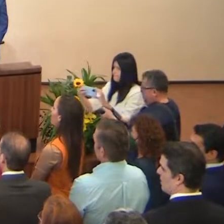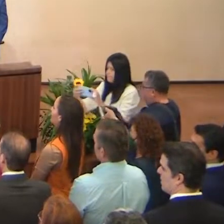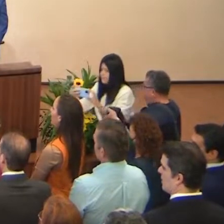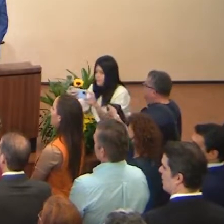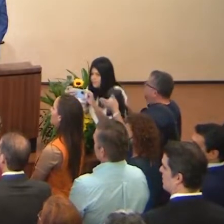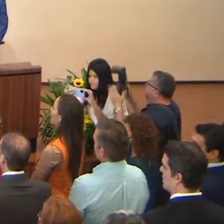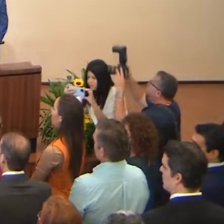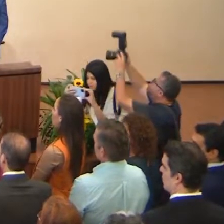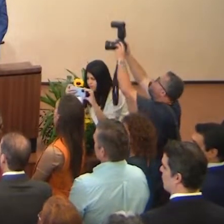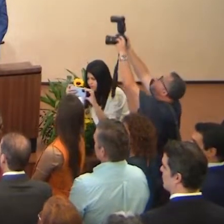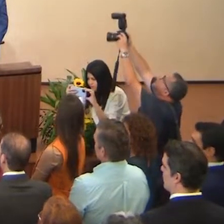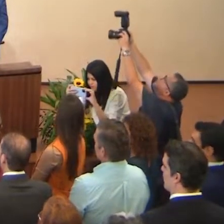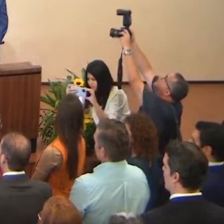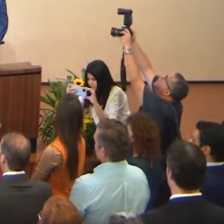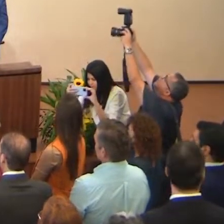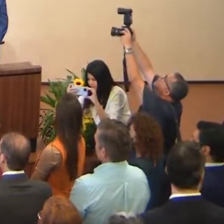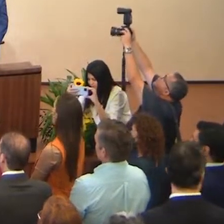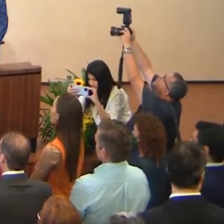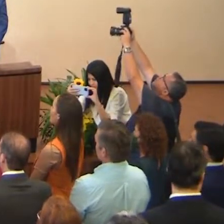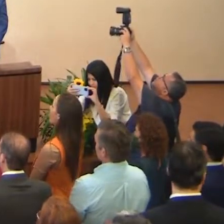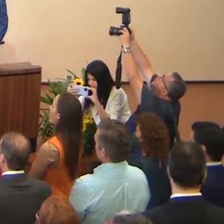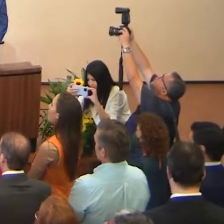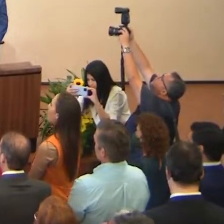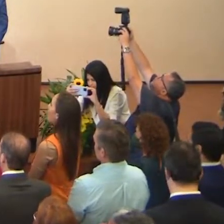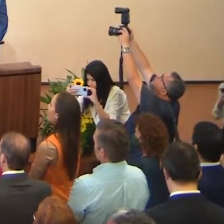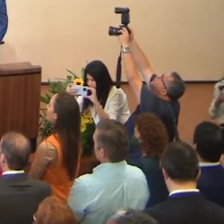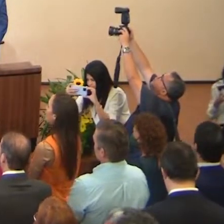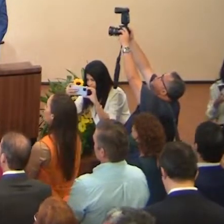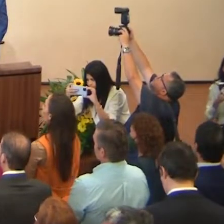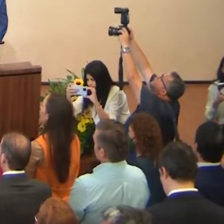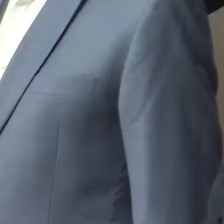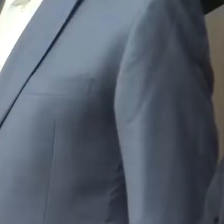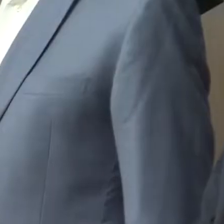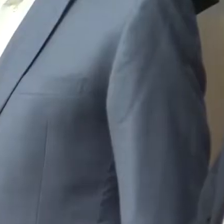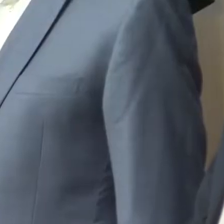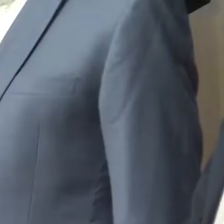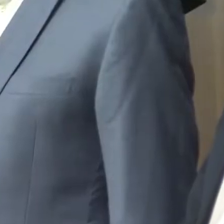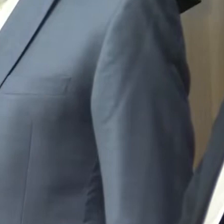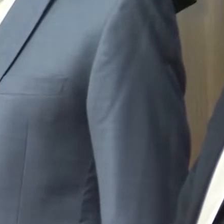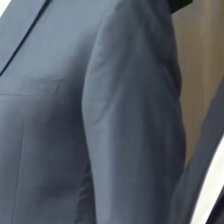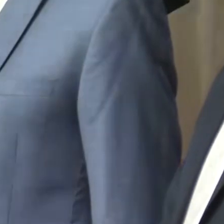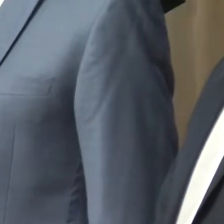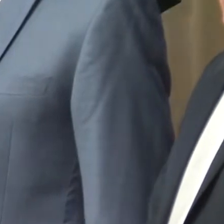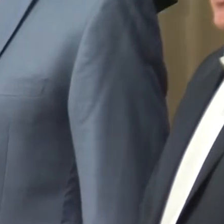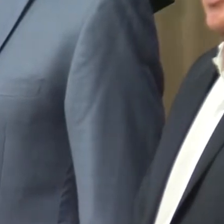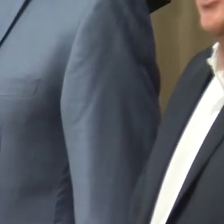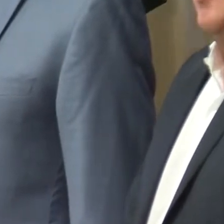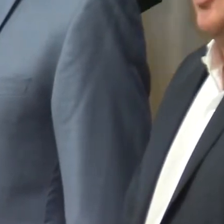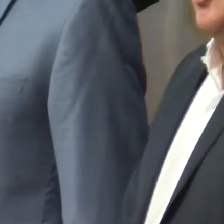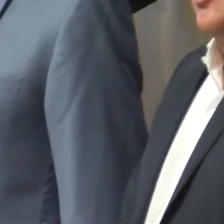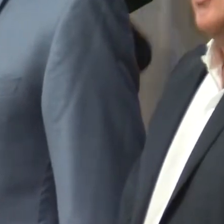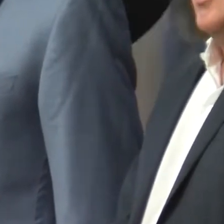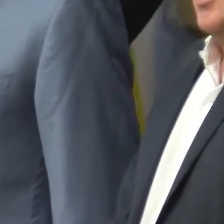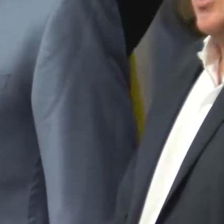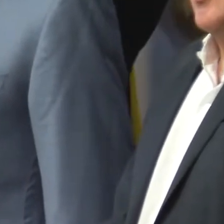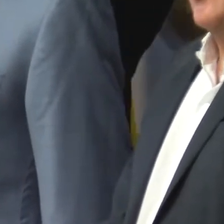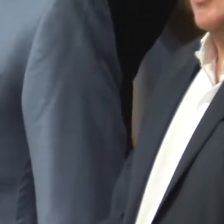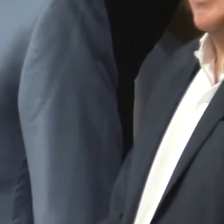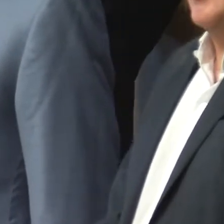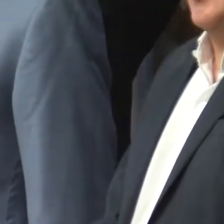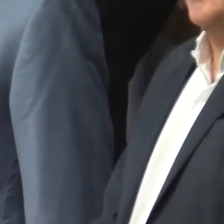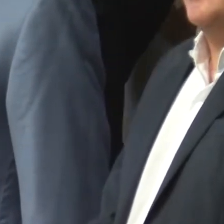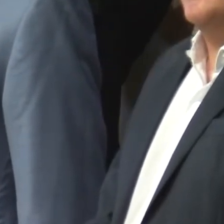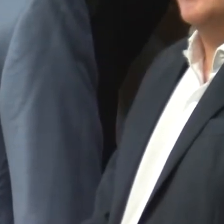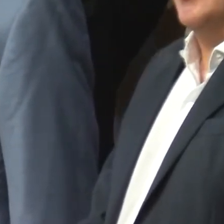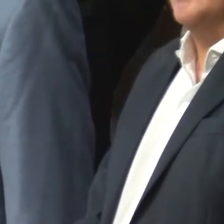amada, nação e sol, Brasil de amor eterno seja símbolo,